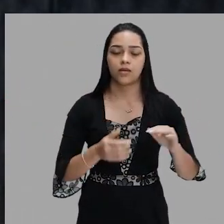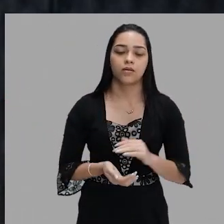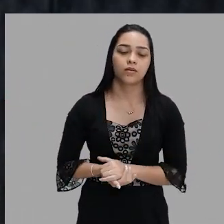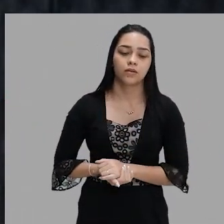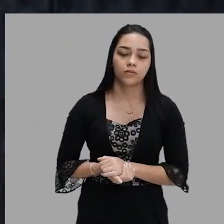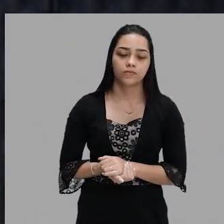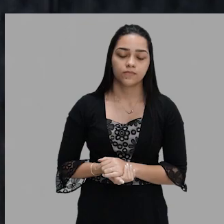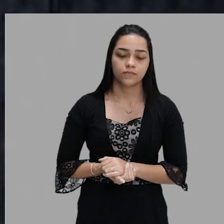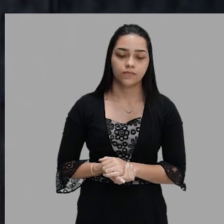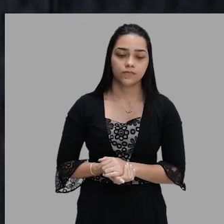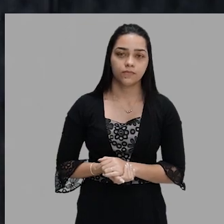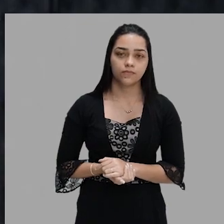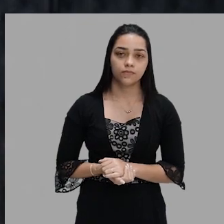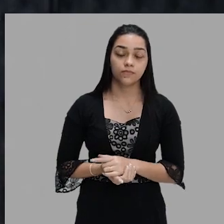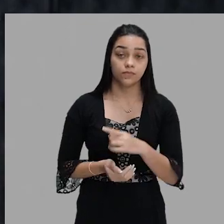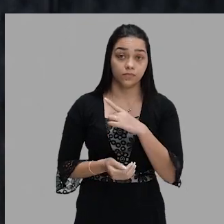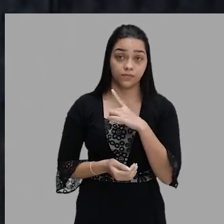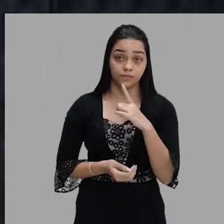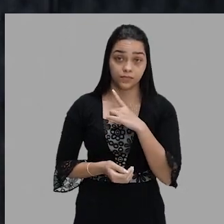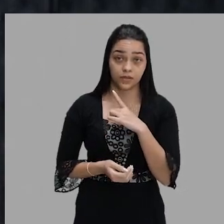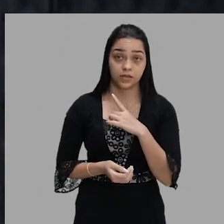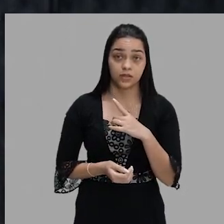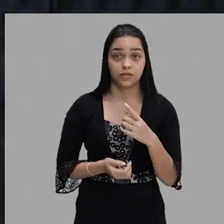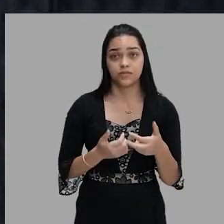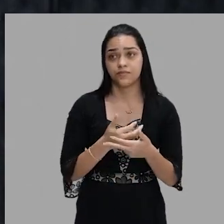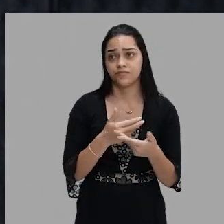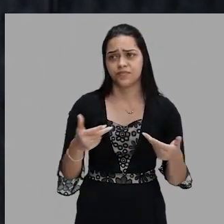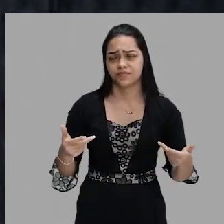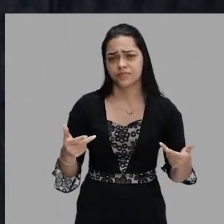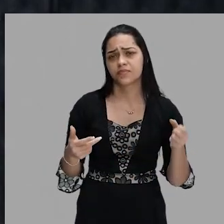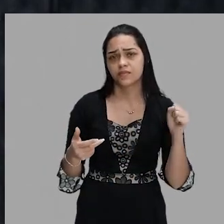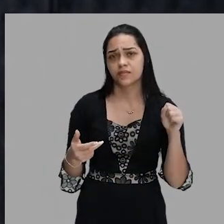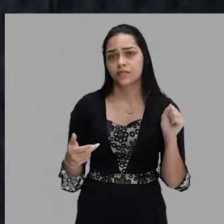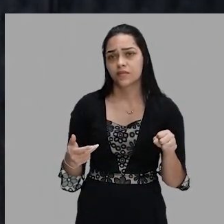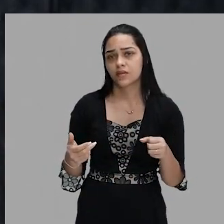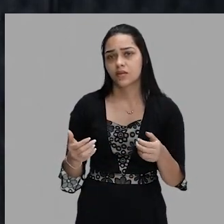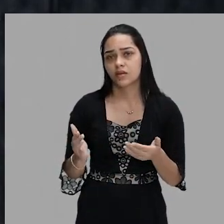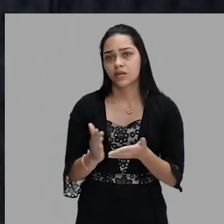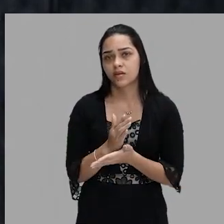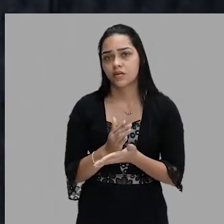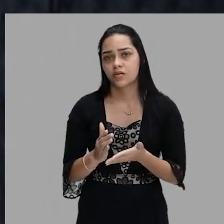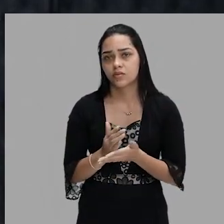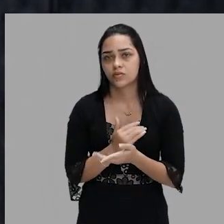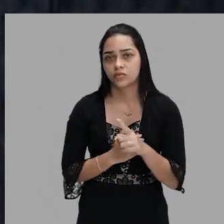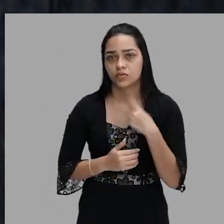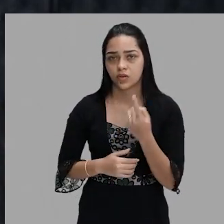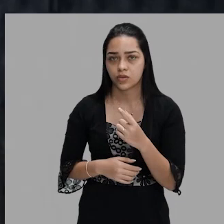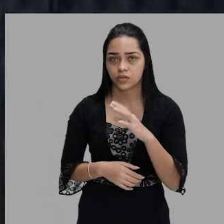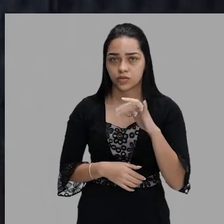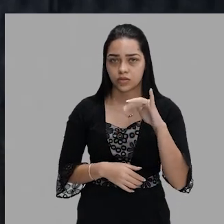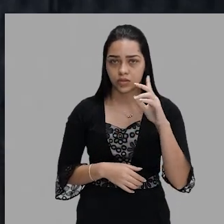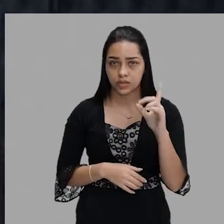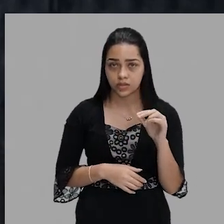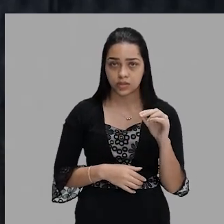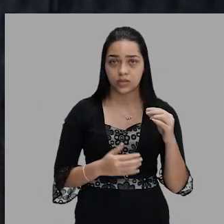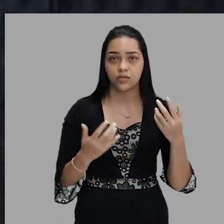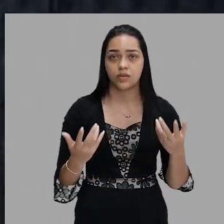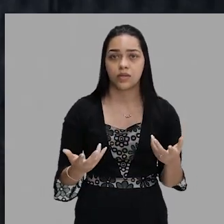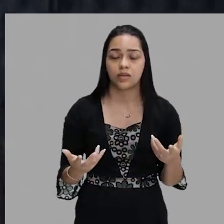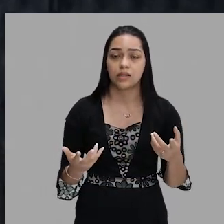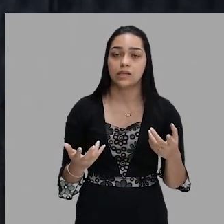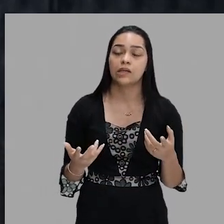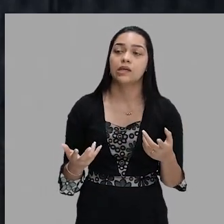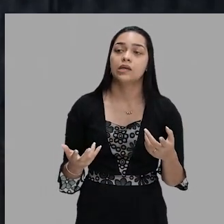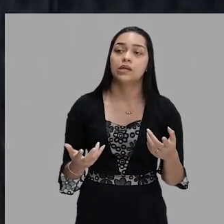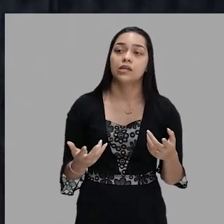para o outro. Enquanto que existem alguns neurônios no nosso tecido nervoso que